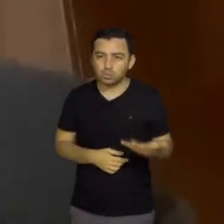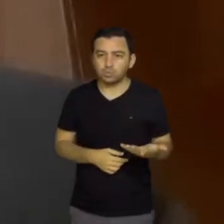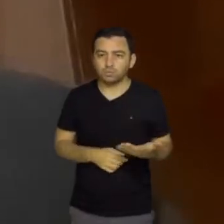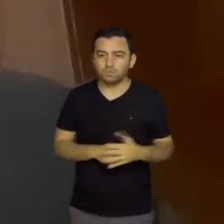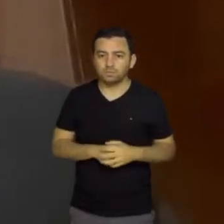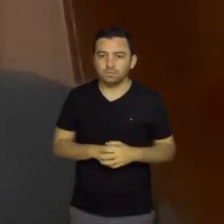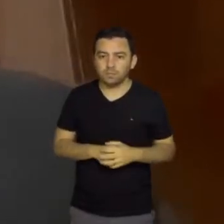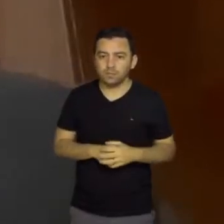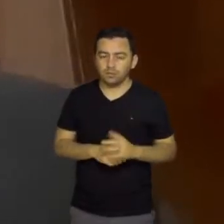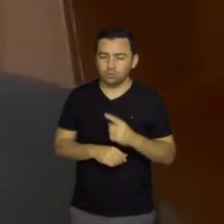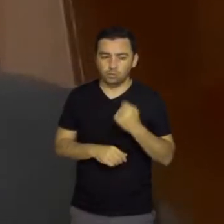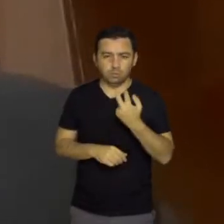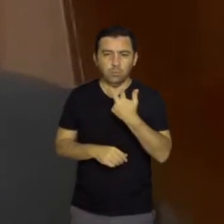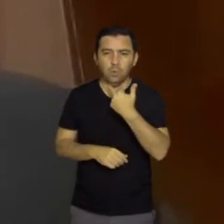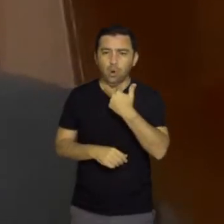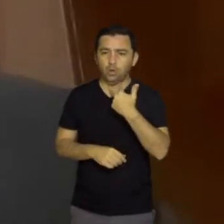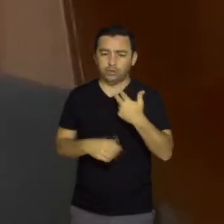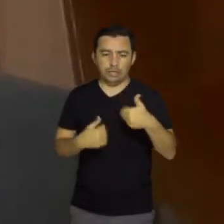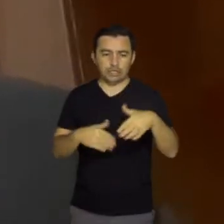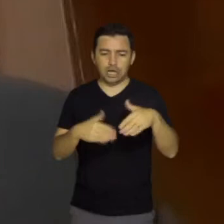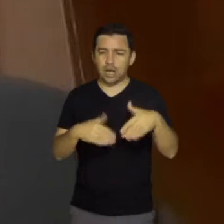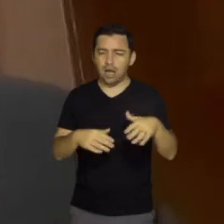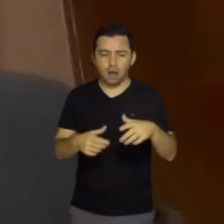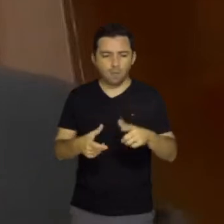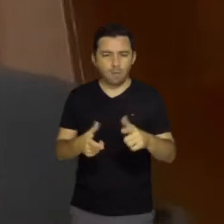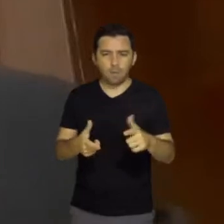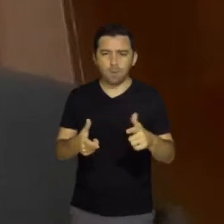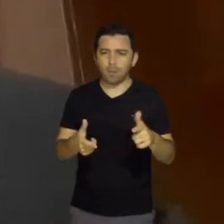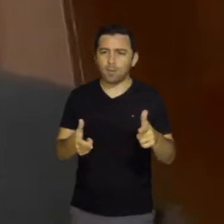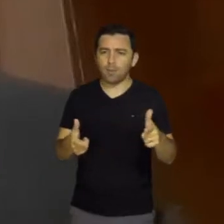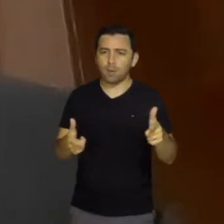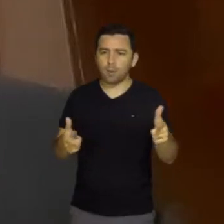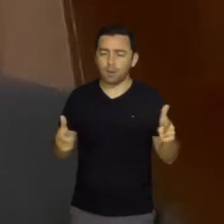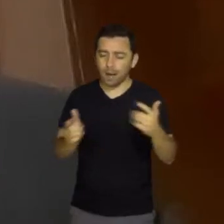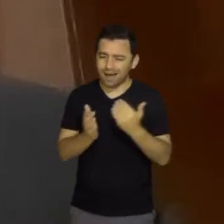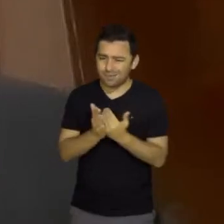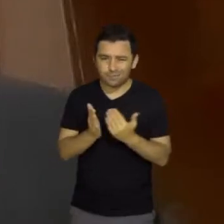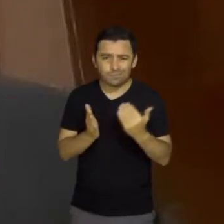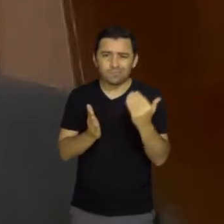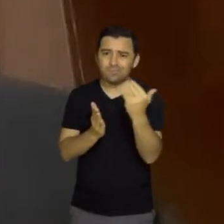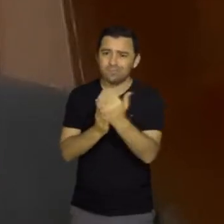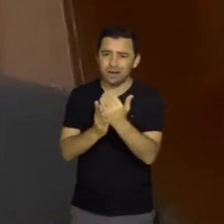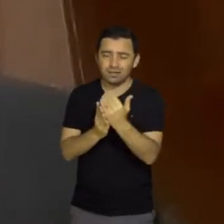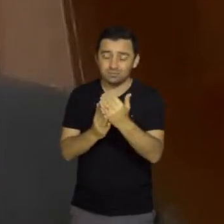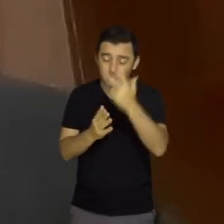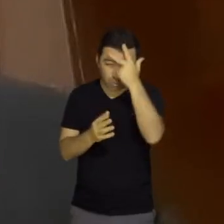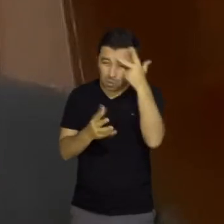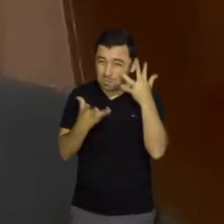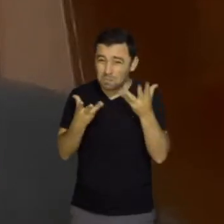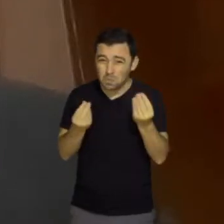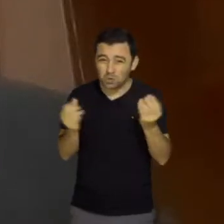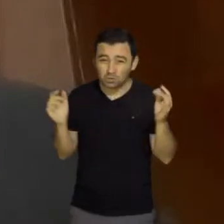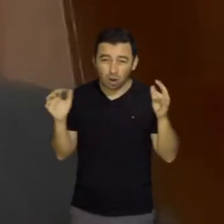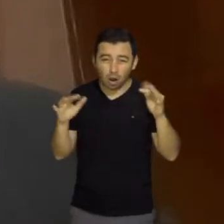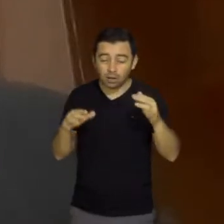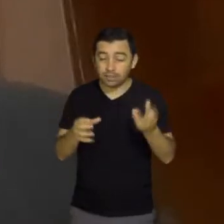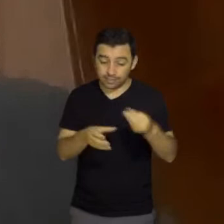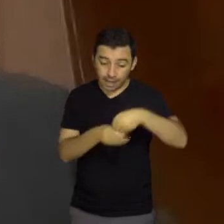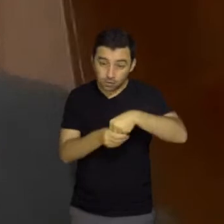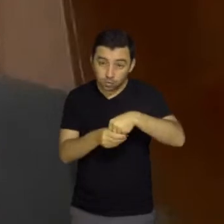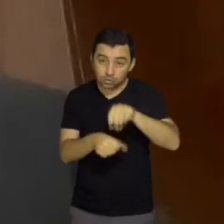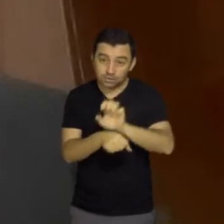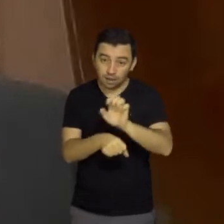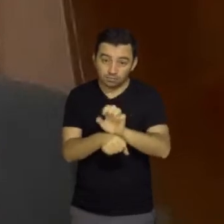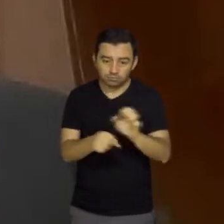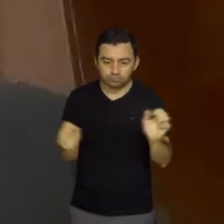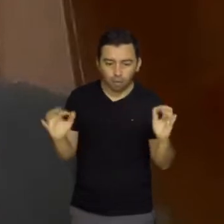Nós não podemos deixar crescer uma situação que vem crescendo muito com a migração, tanto interna no Estado, aqui